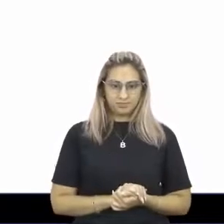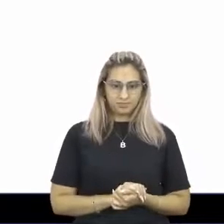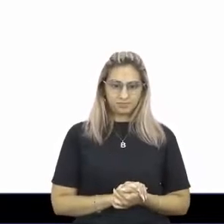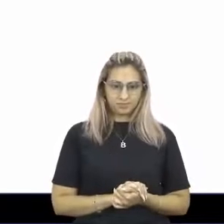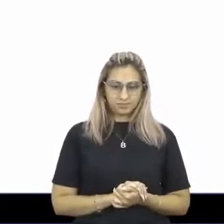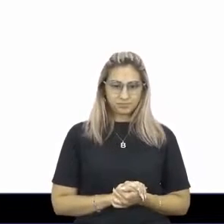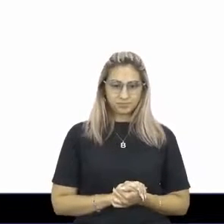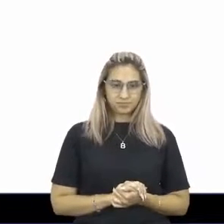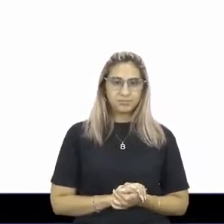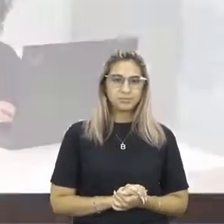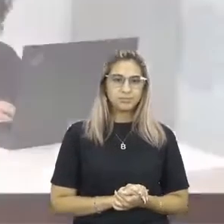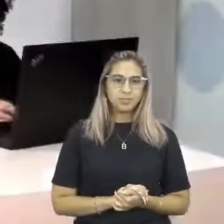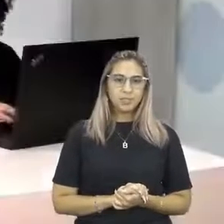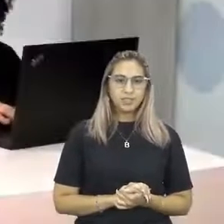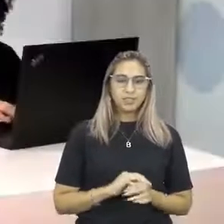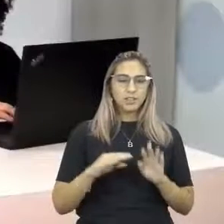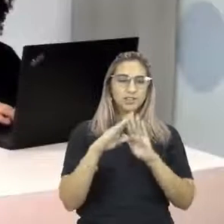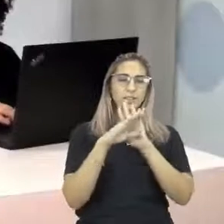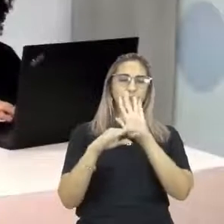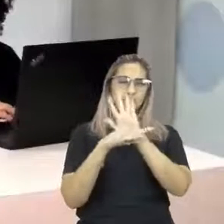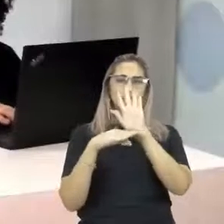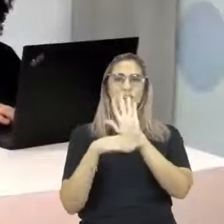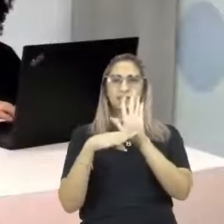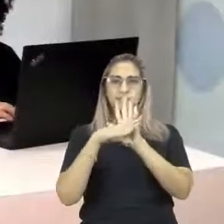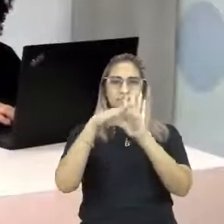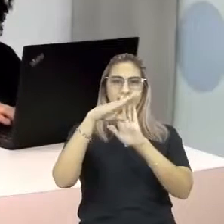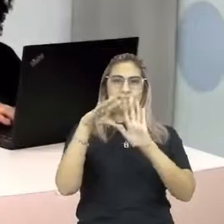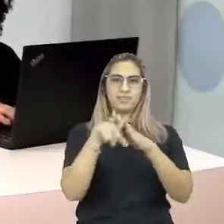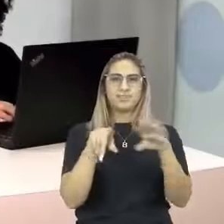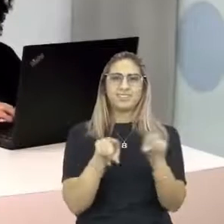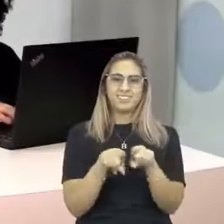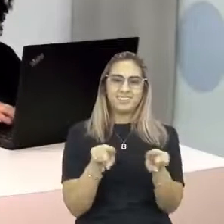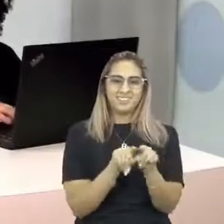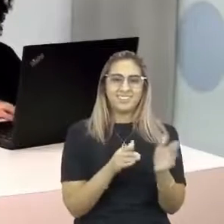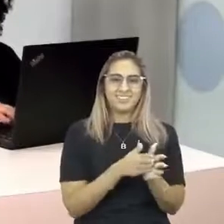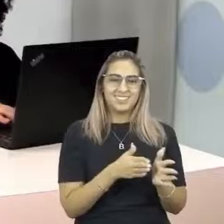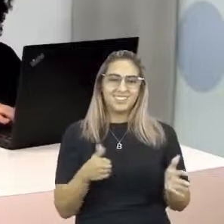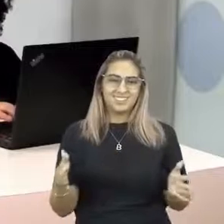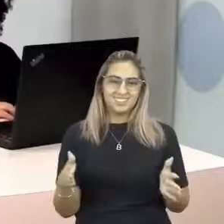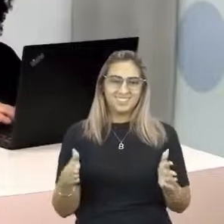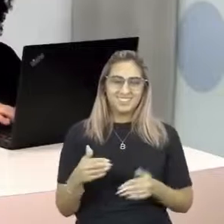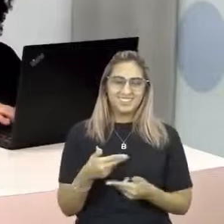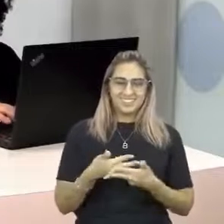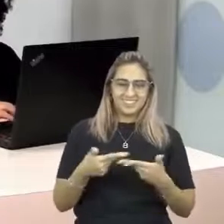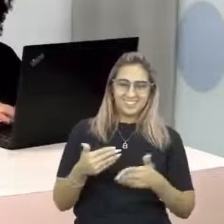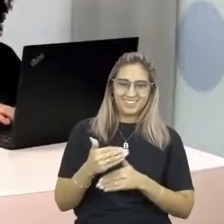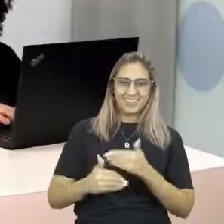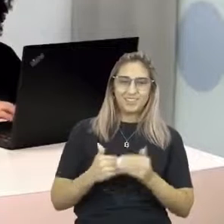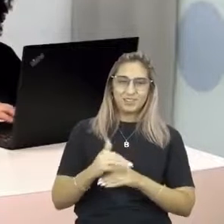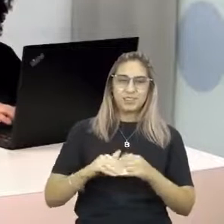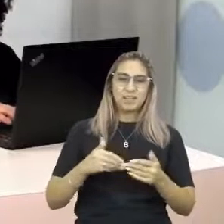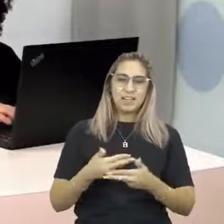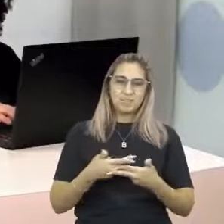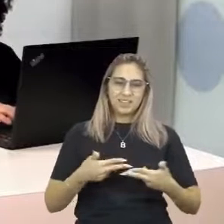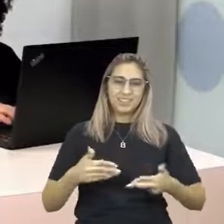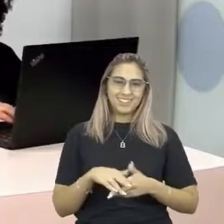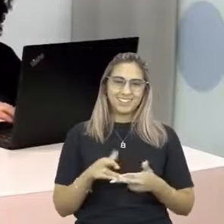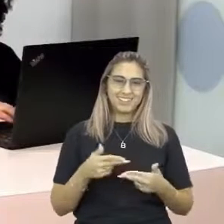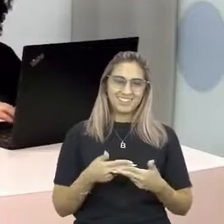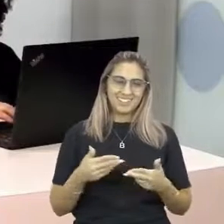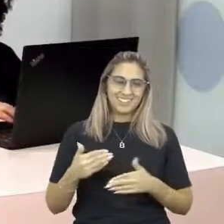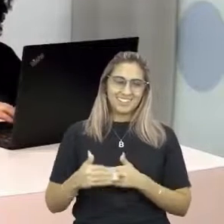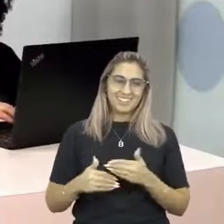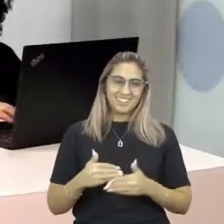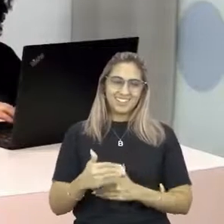então vou reforçar aqui. O processo de inscrição, você vai fazer a sua inscrição na sede. Se você não tem vínculo